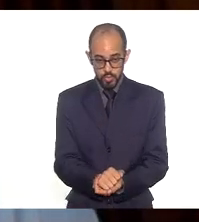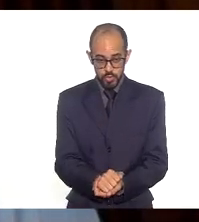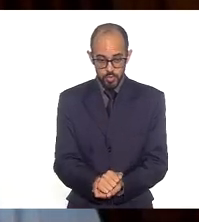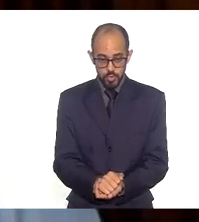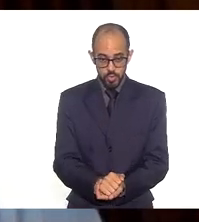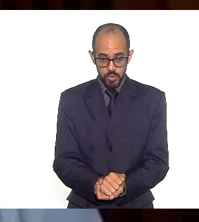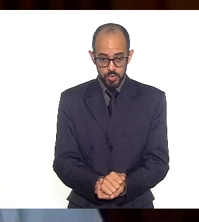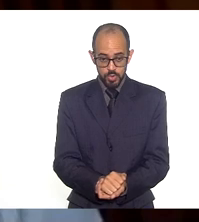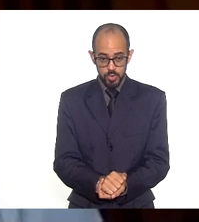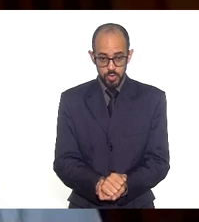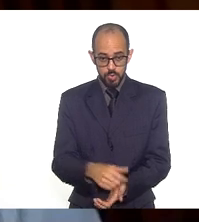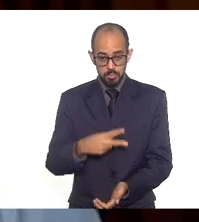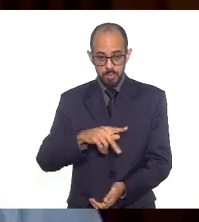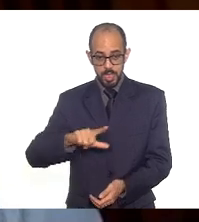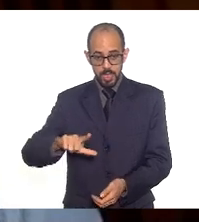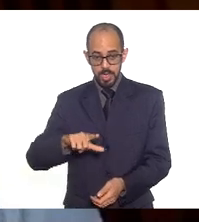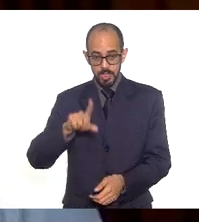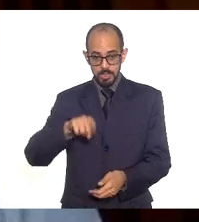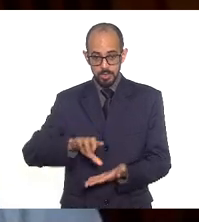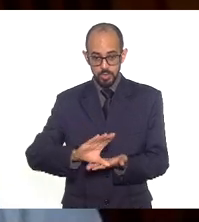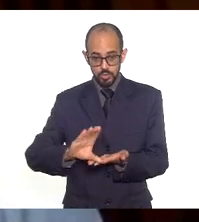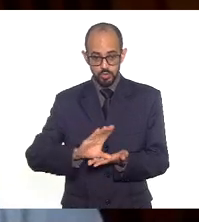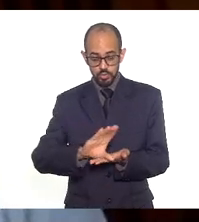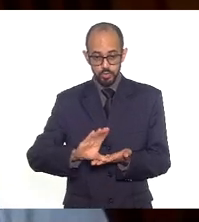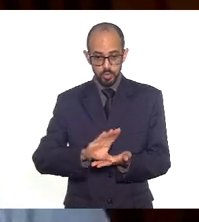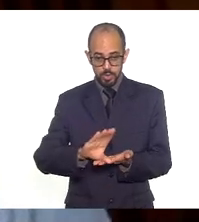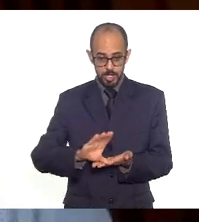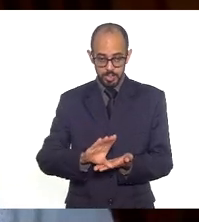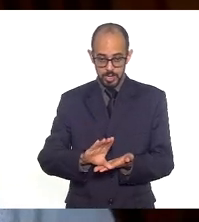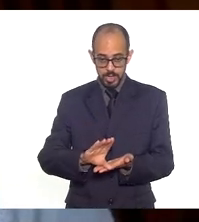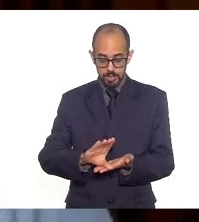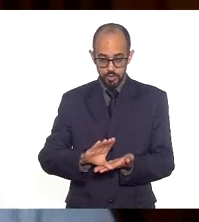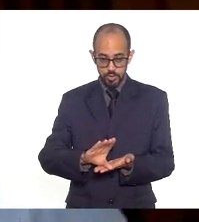parecer é pela constitucionalidade.